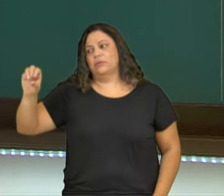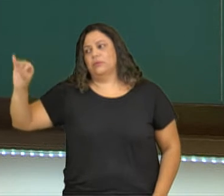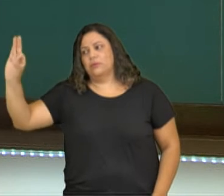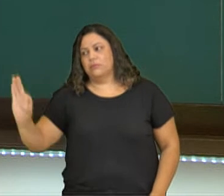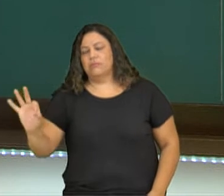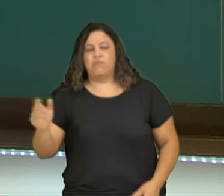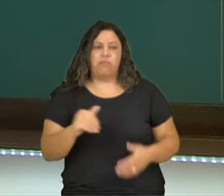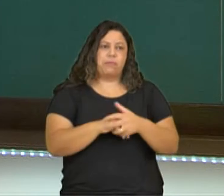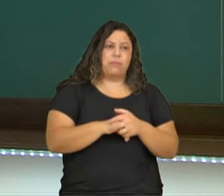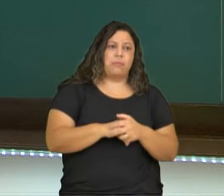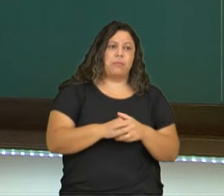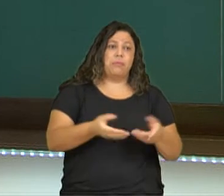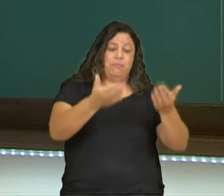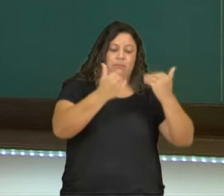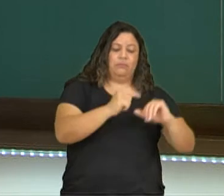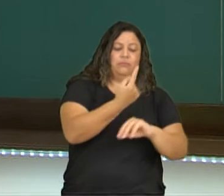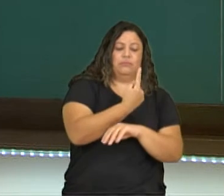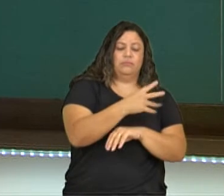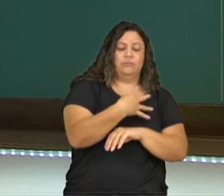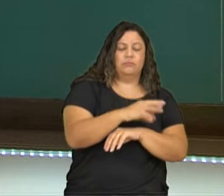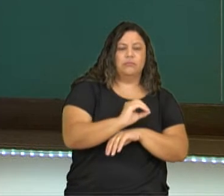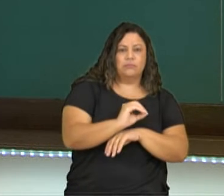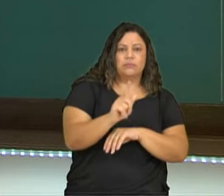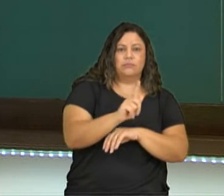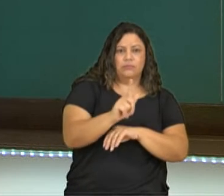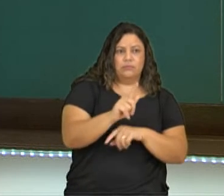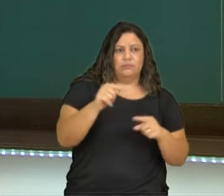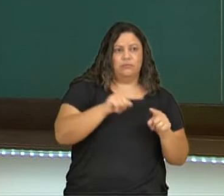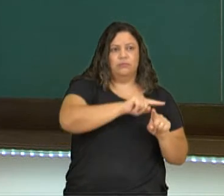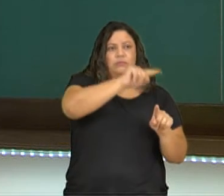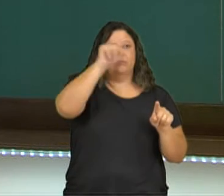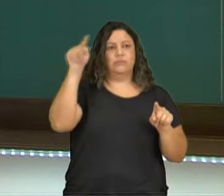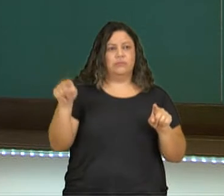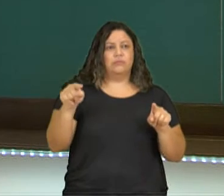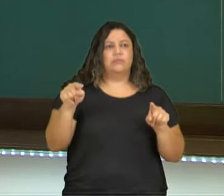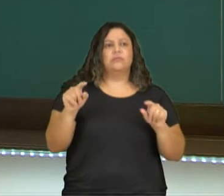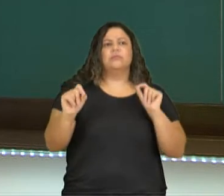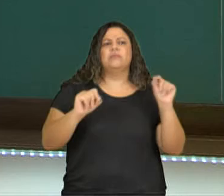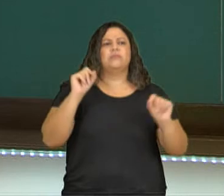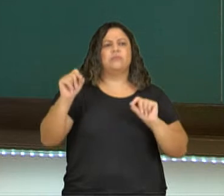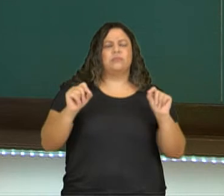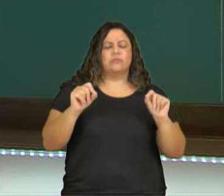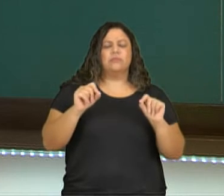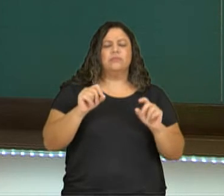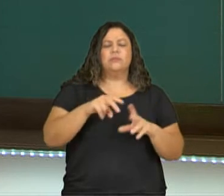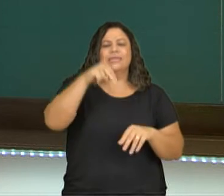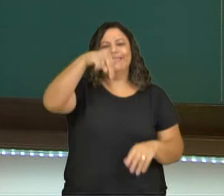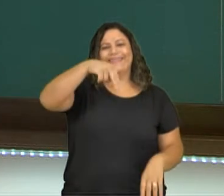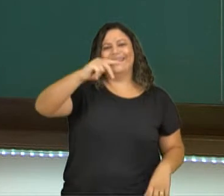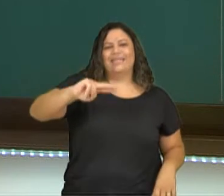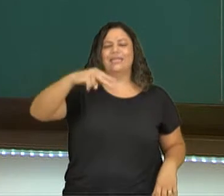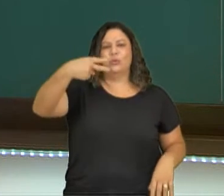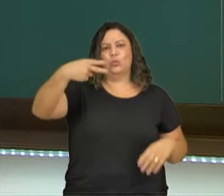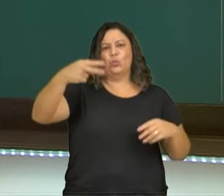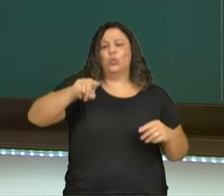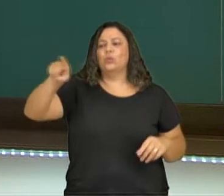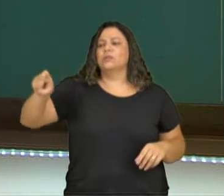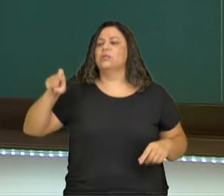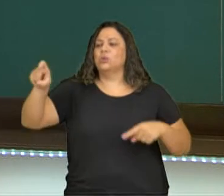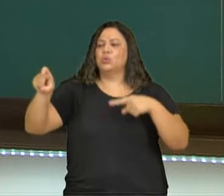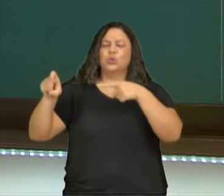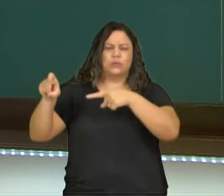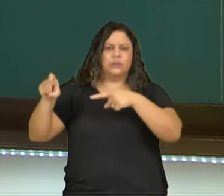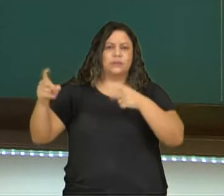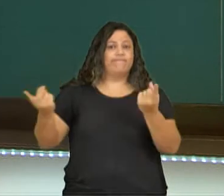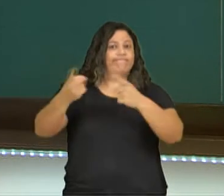Mas foi obtido 140, né? No cálculo anterior que nós fizemos. 140 gramas de gás nitrogênio me dá X de